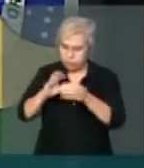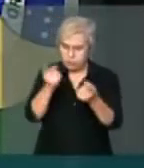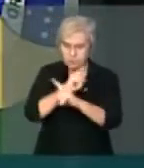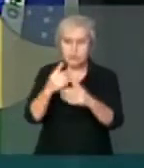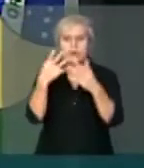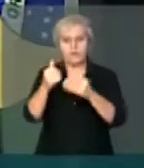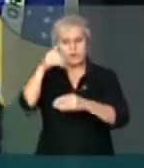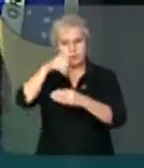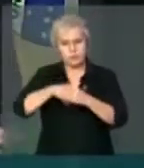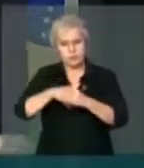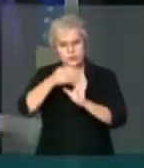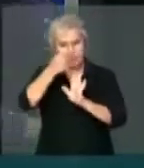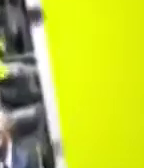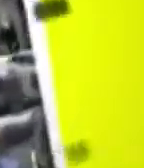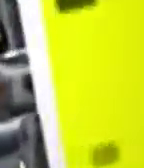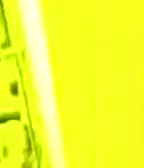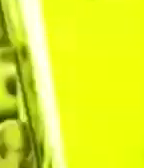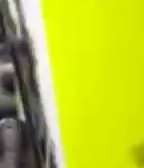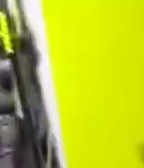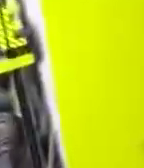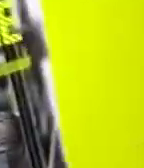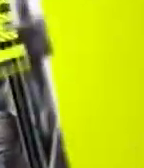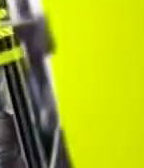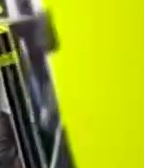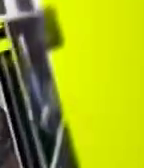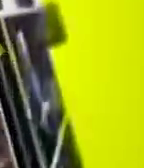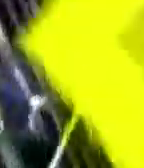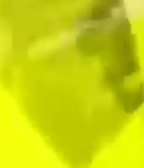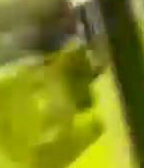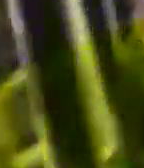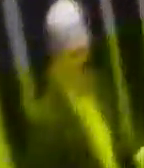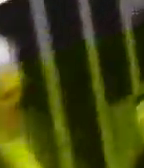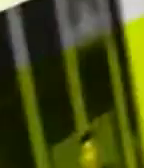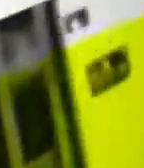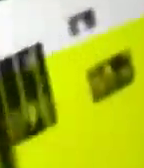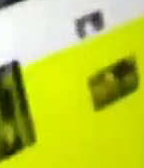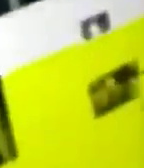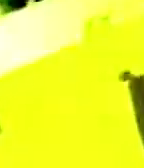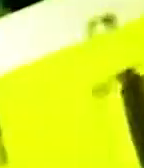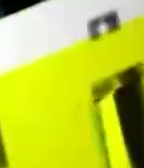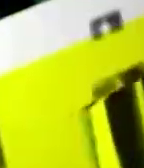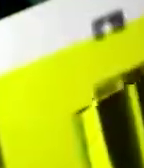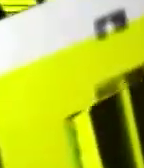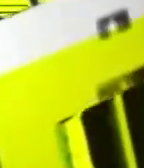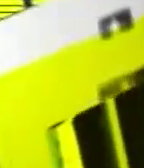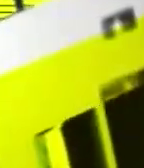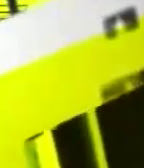derrotar logo esse projeto. Que não que sejam menos importantes.